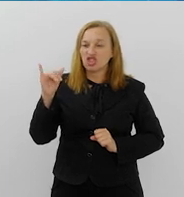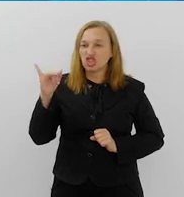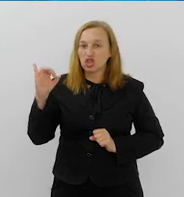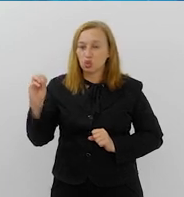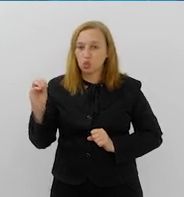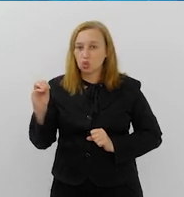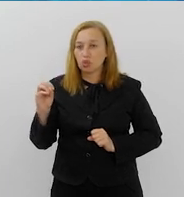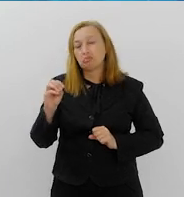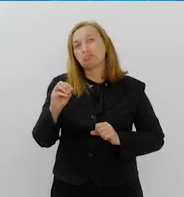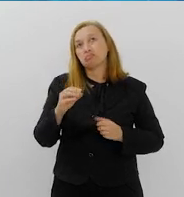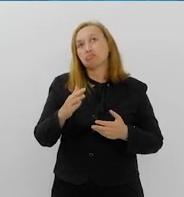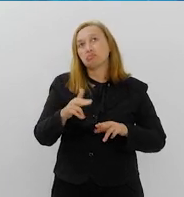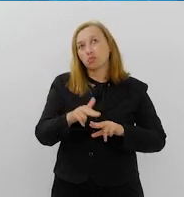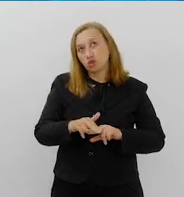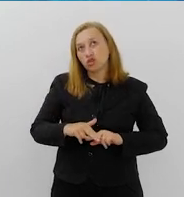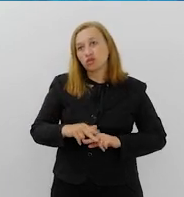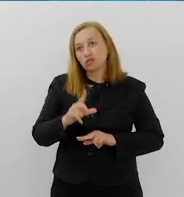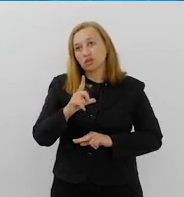alguma razão,